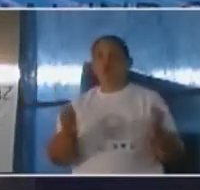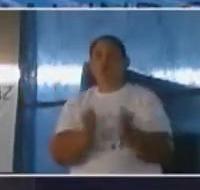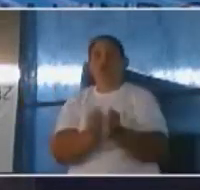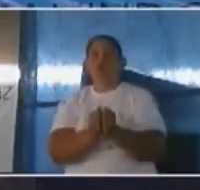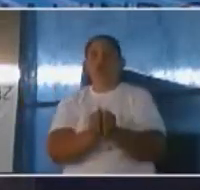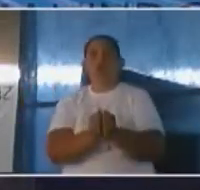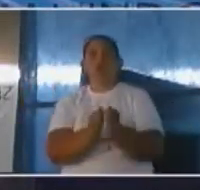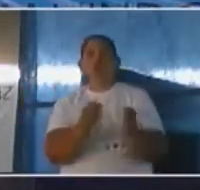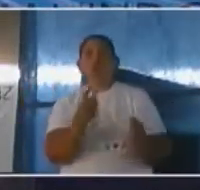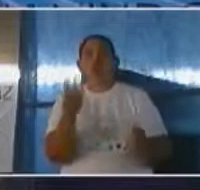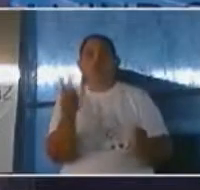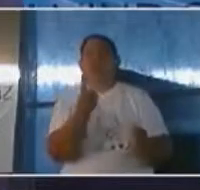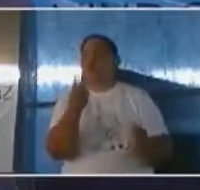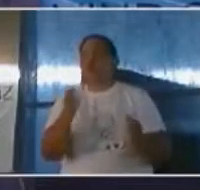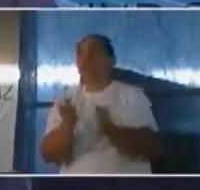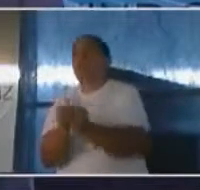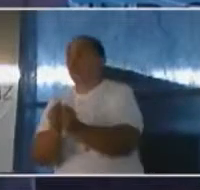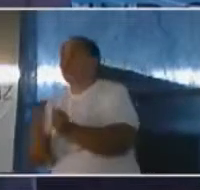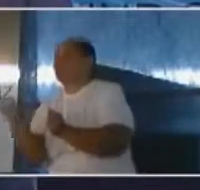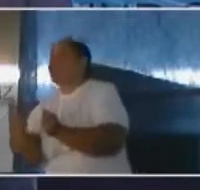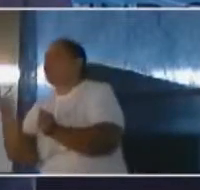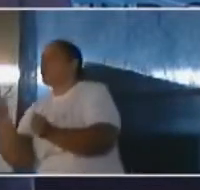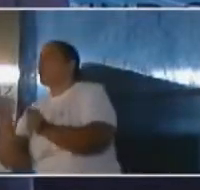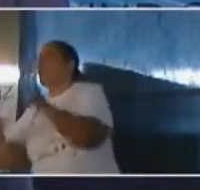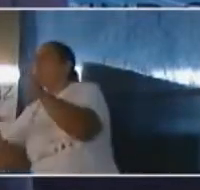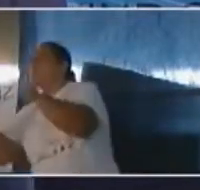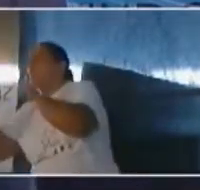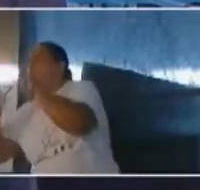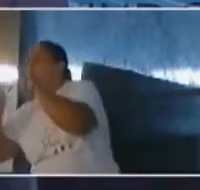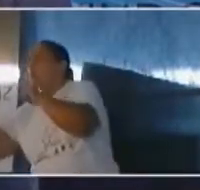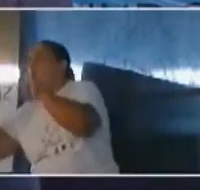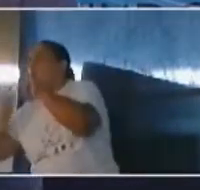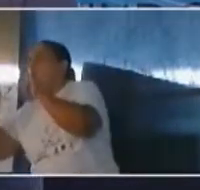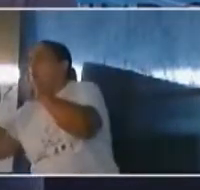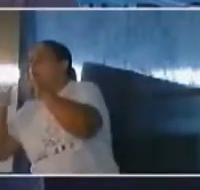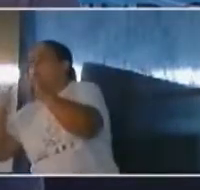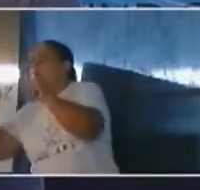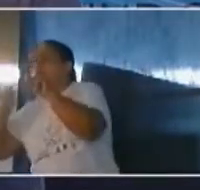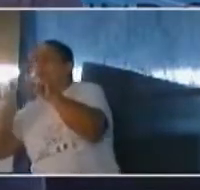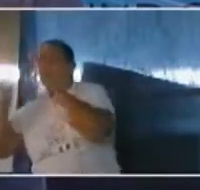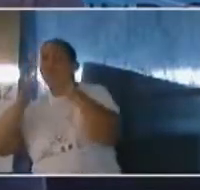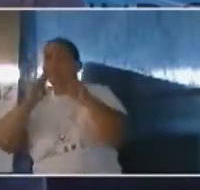O que significa ser geração de Deus hoje?